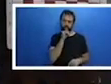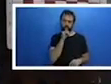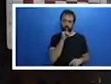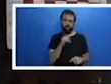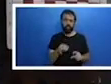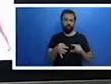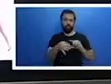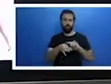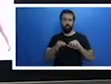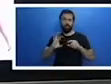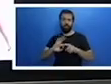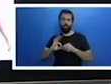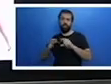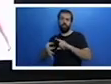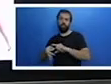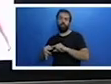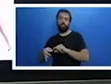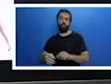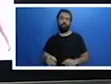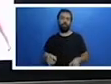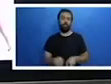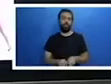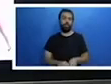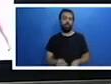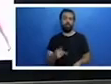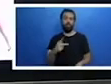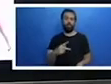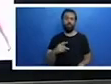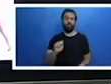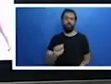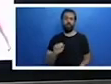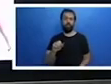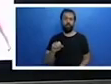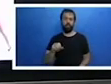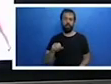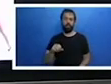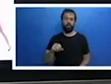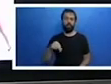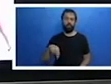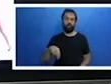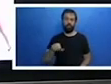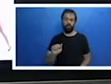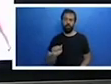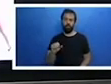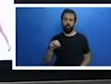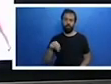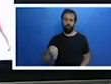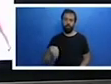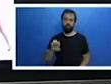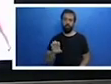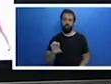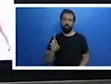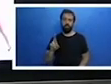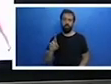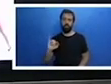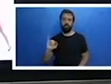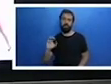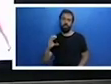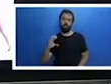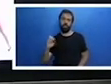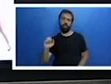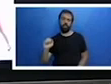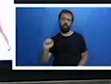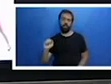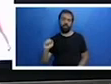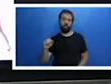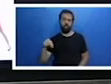essas ginásticas, elas entram nas competições, como, por exemplo, as Olimpíadas, além de trabalhar com a estrutura física. Então, através de movimentos